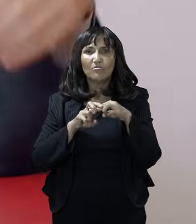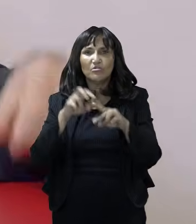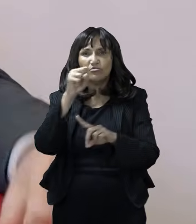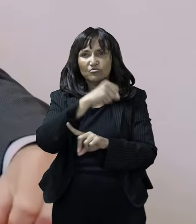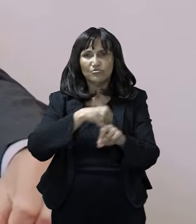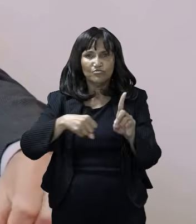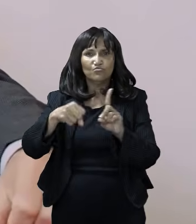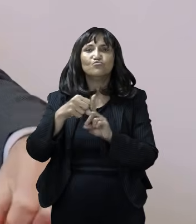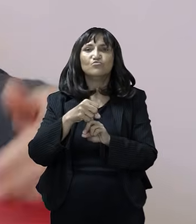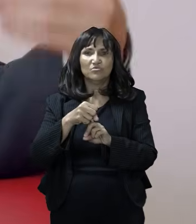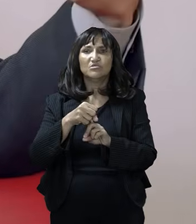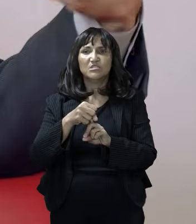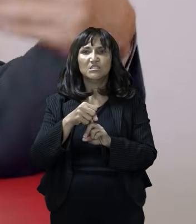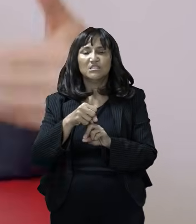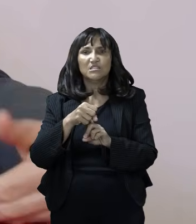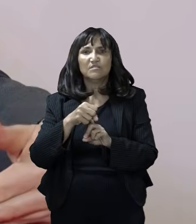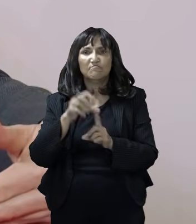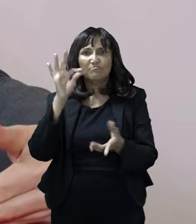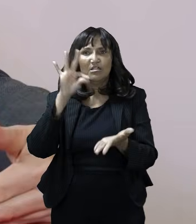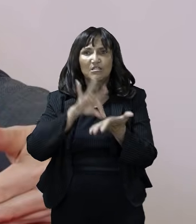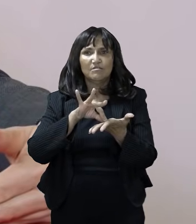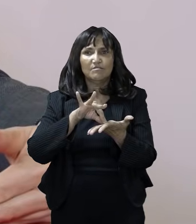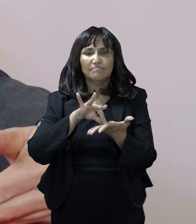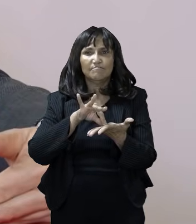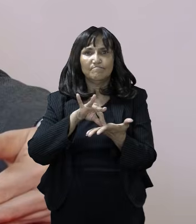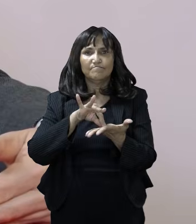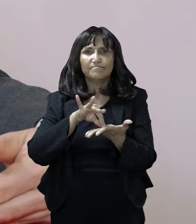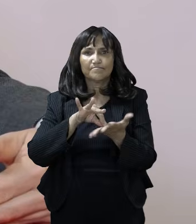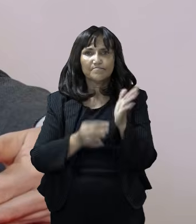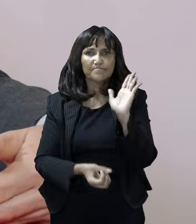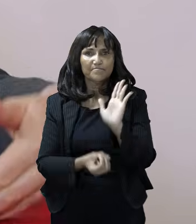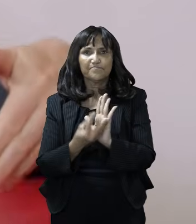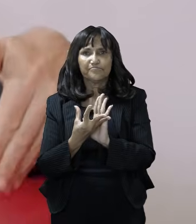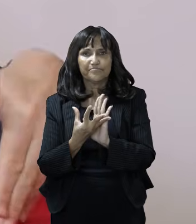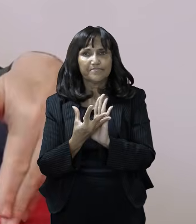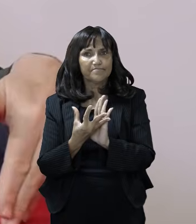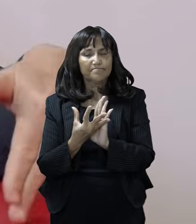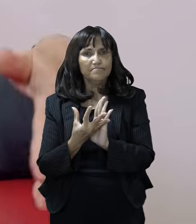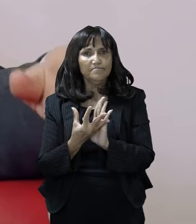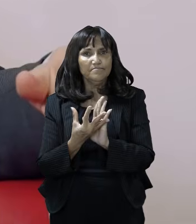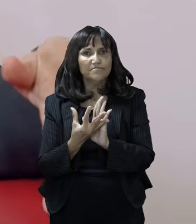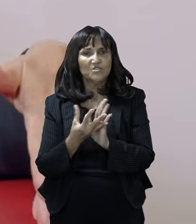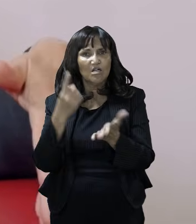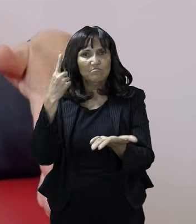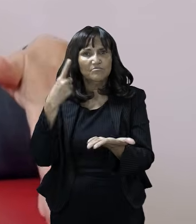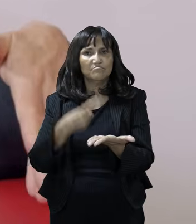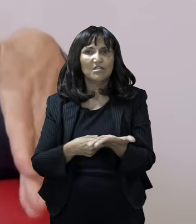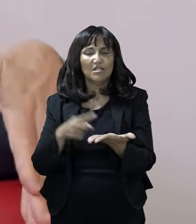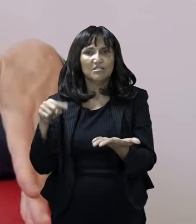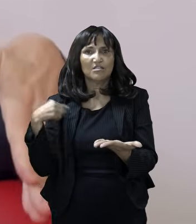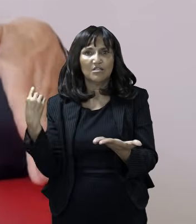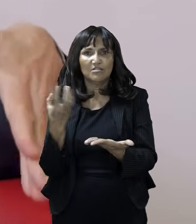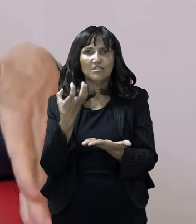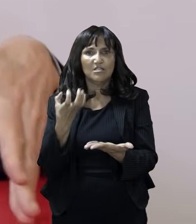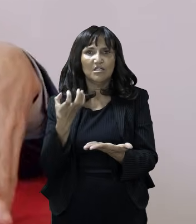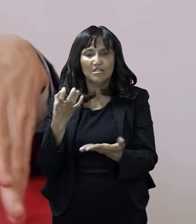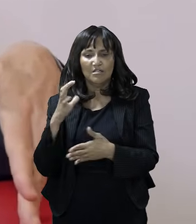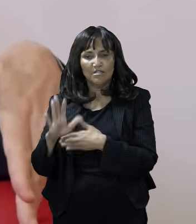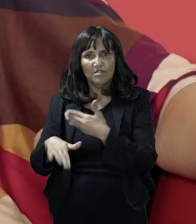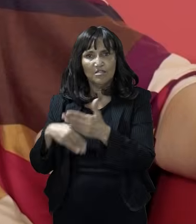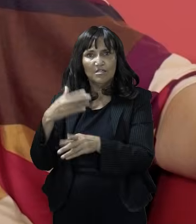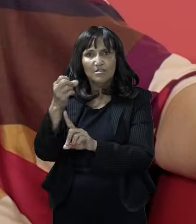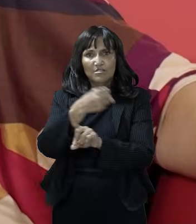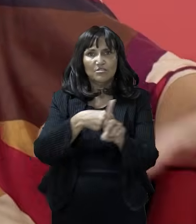socialismo, o real socialismo, tá certo? Implementado. Então, reafirmar que nós queremos construir um